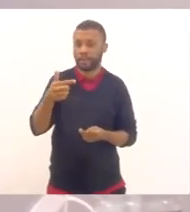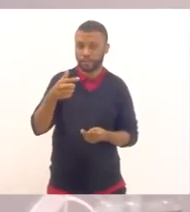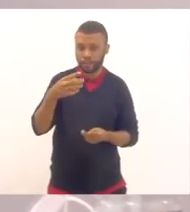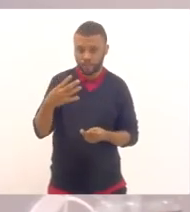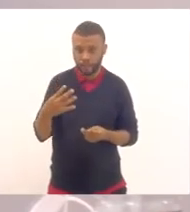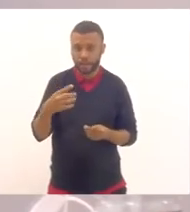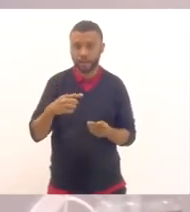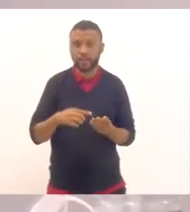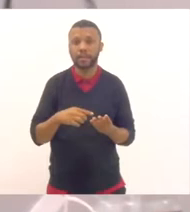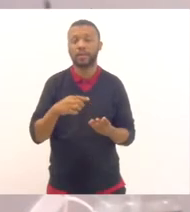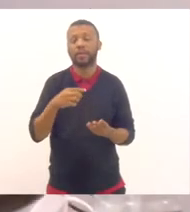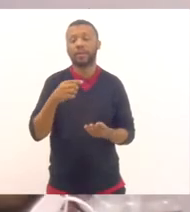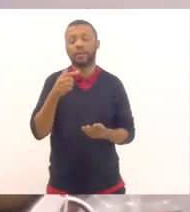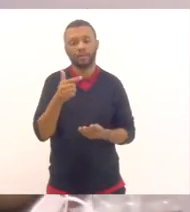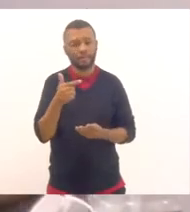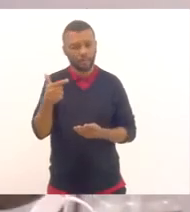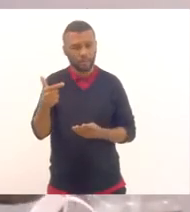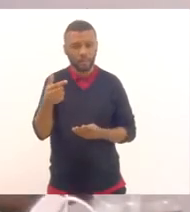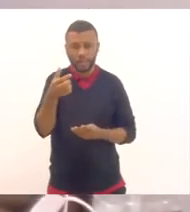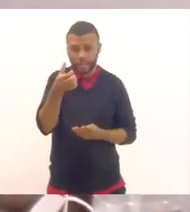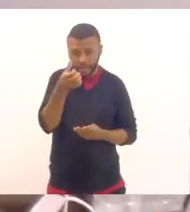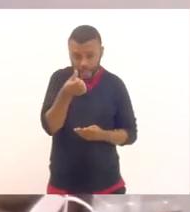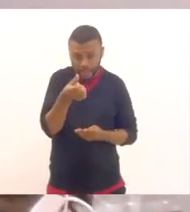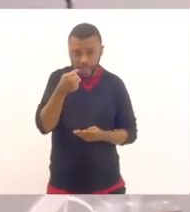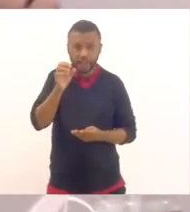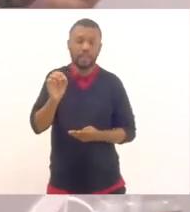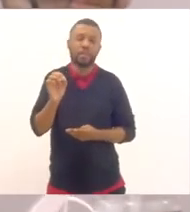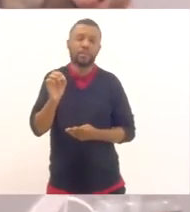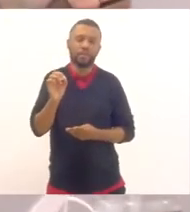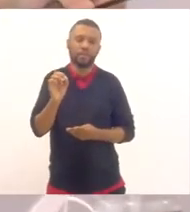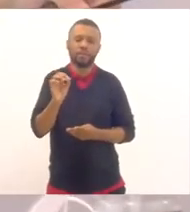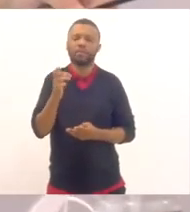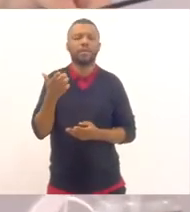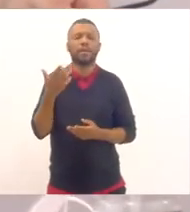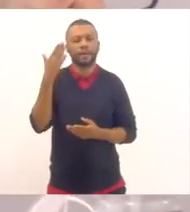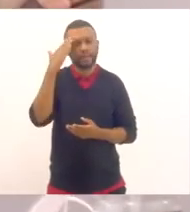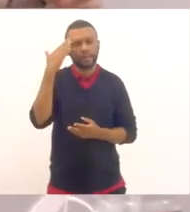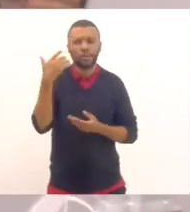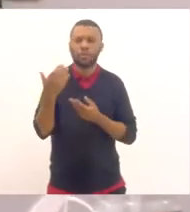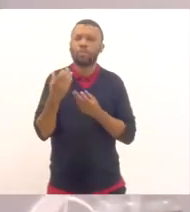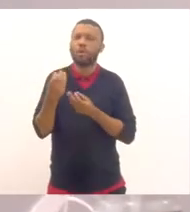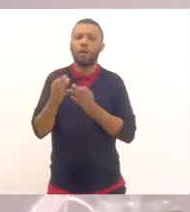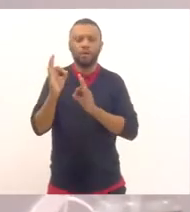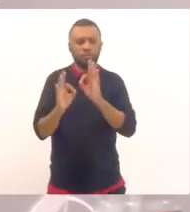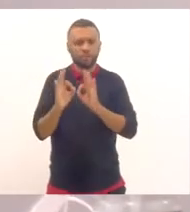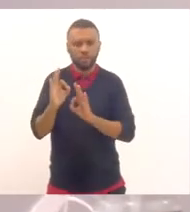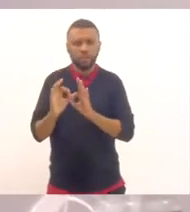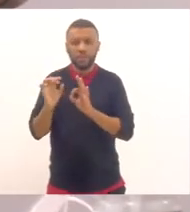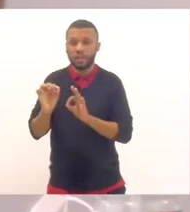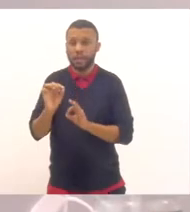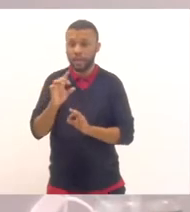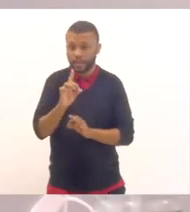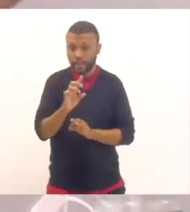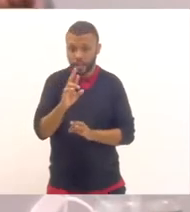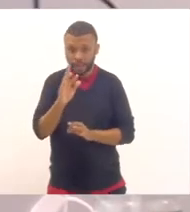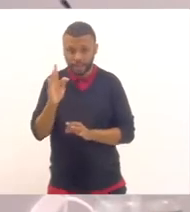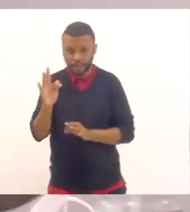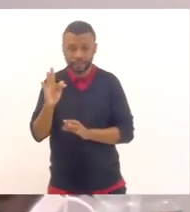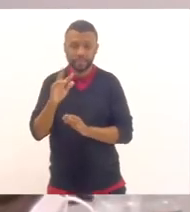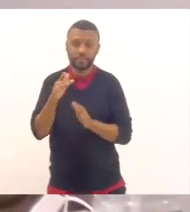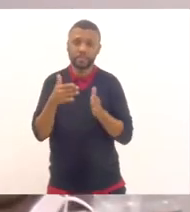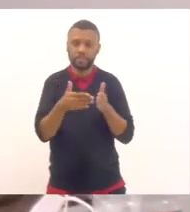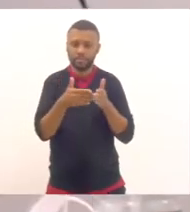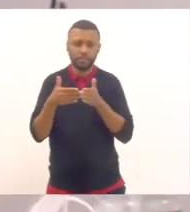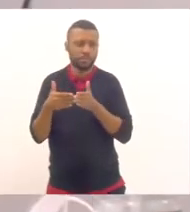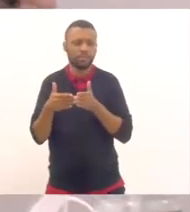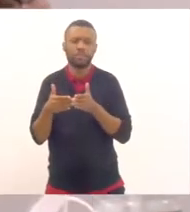70ª queria saber exatamente o que que essa organização e isso significa que a drf vai sair biscoito não vai sair queria entender um